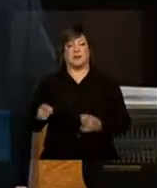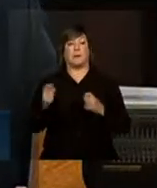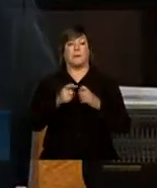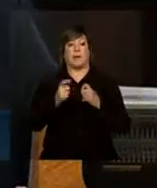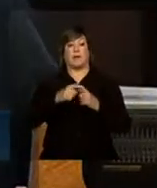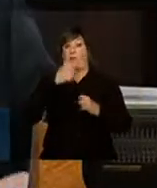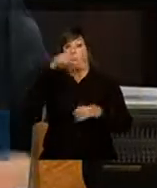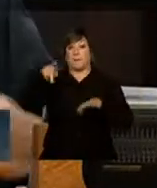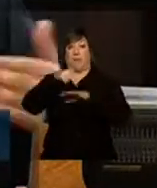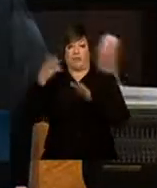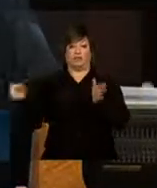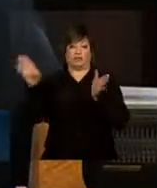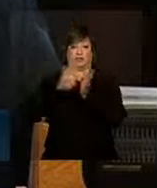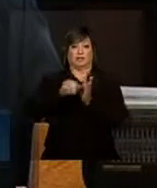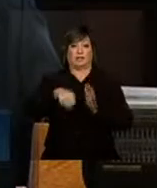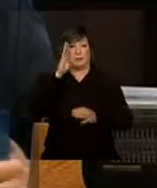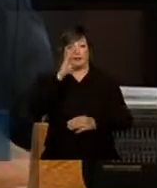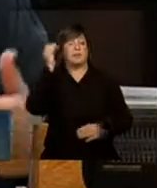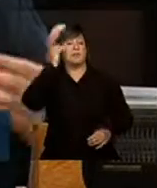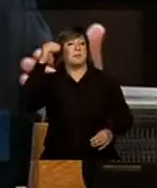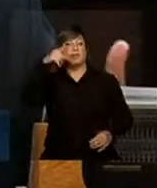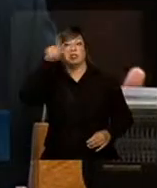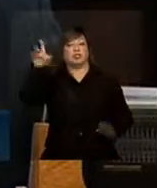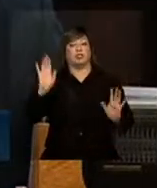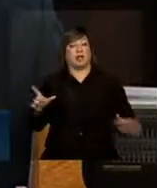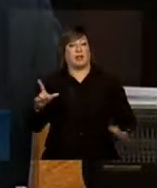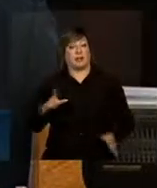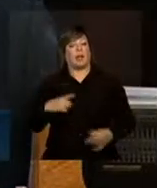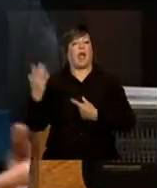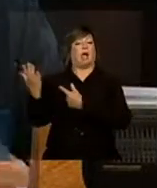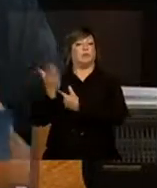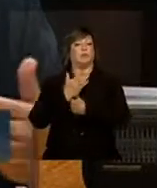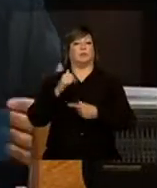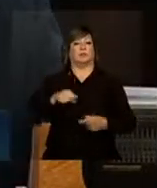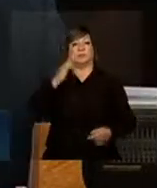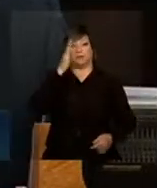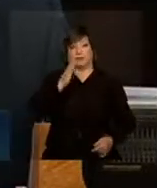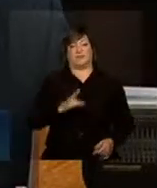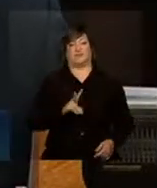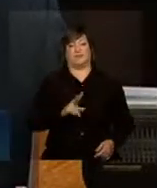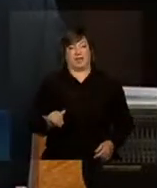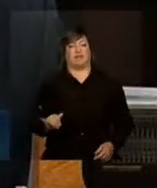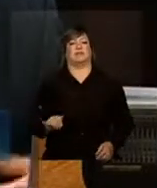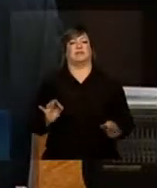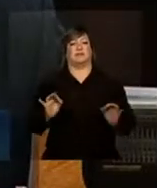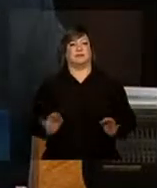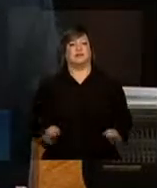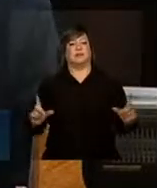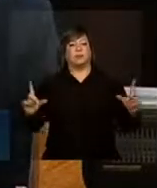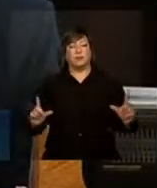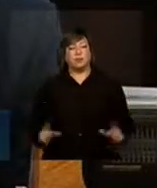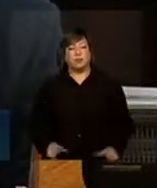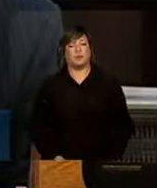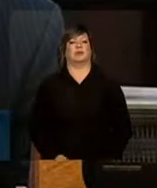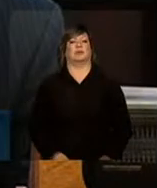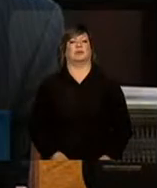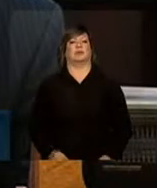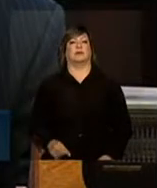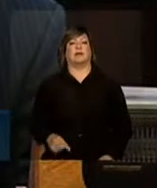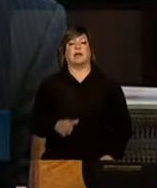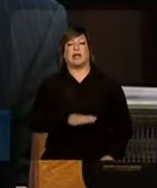ajudar pela experiência que tiveram, pela experiência que tiveram nos seus países, irão nos ajudar a reduzir ainda mais